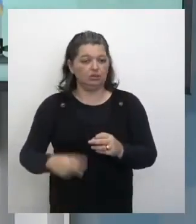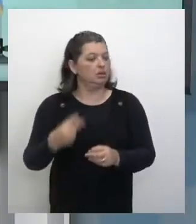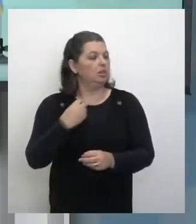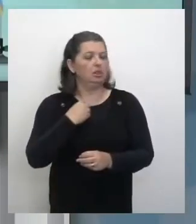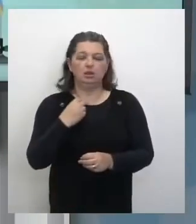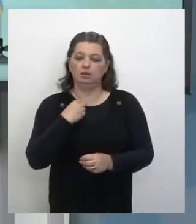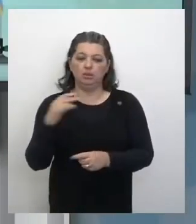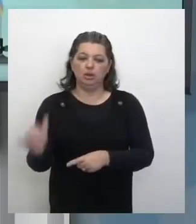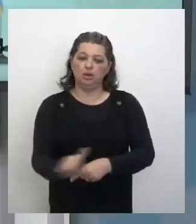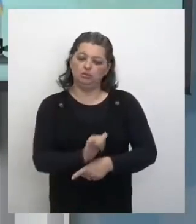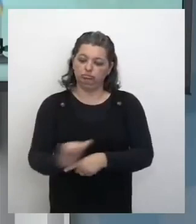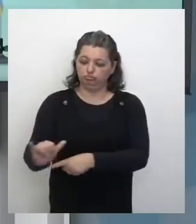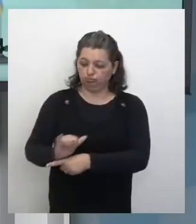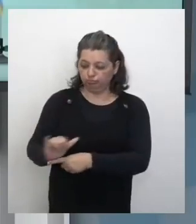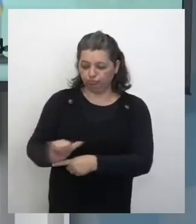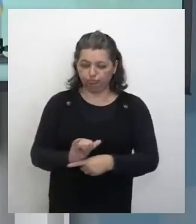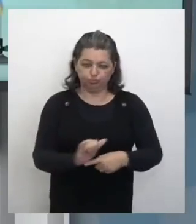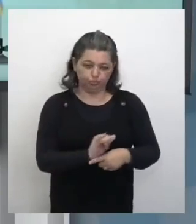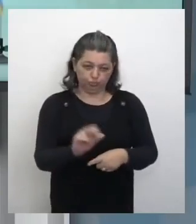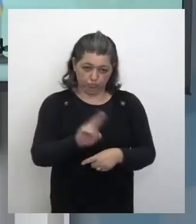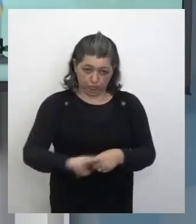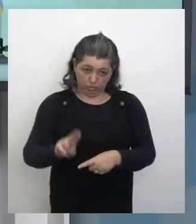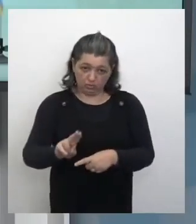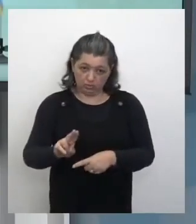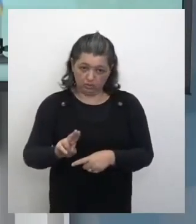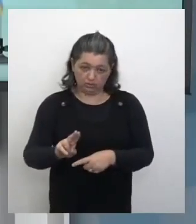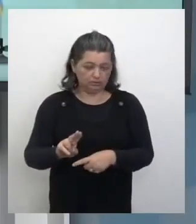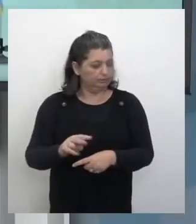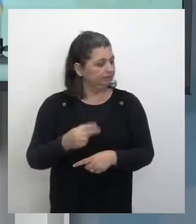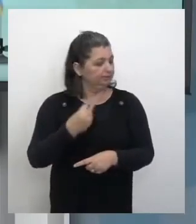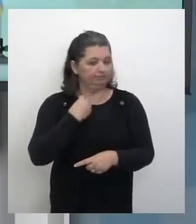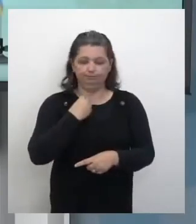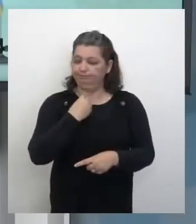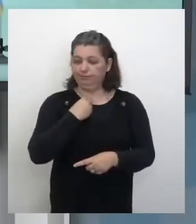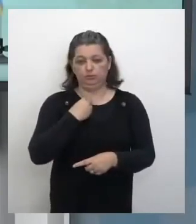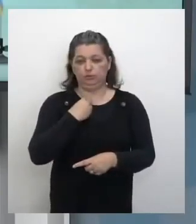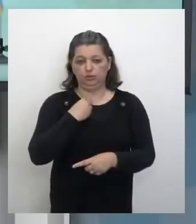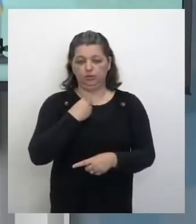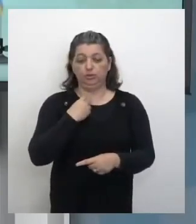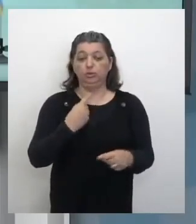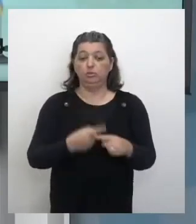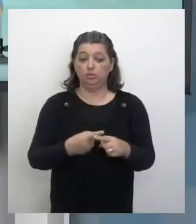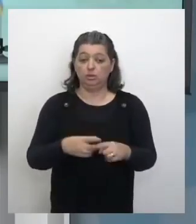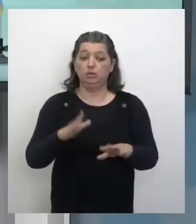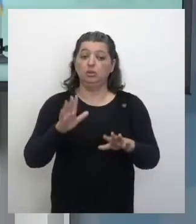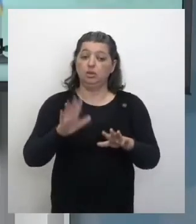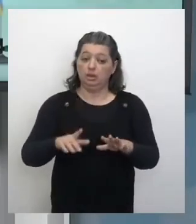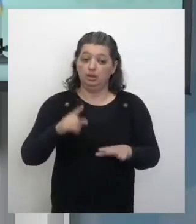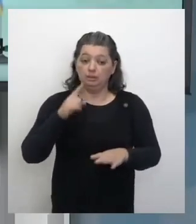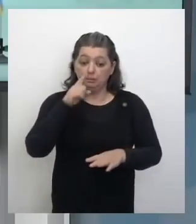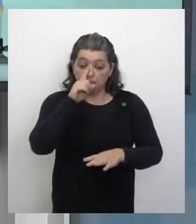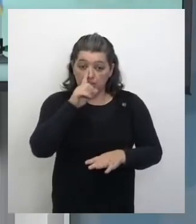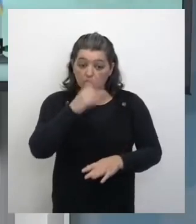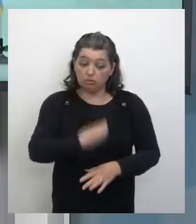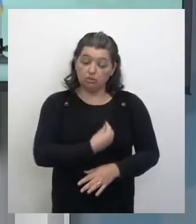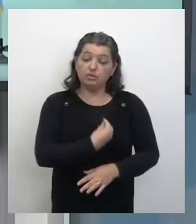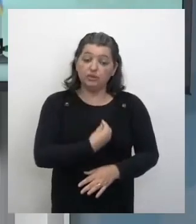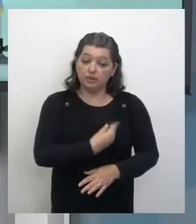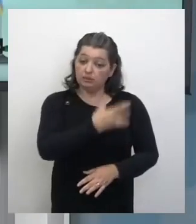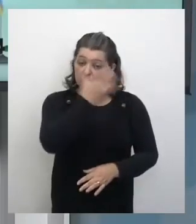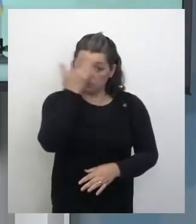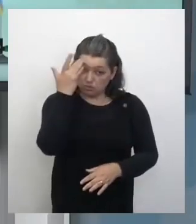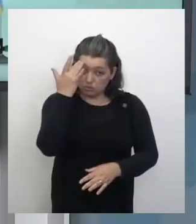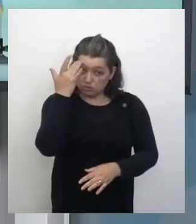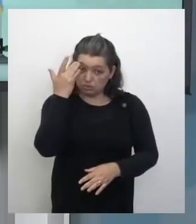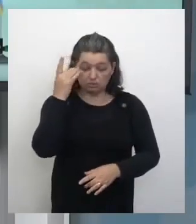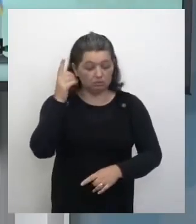aquelas gambiarras que a gente costuma fazer, não pode, porque isso daí pode pôr a vida da pessoa em risco. Então, não usar